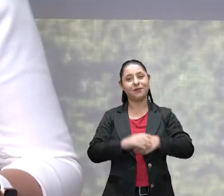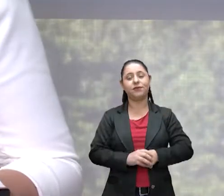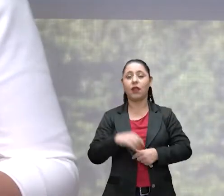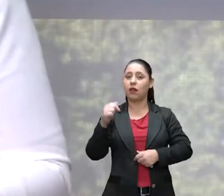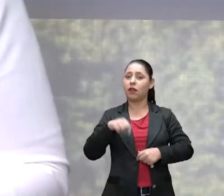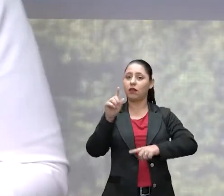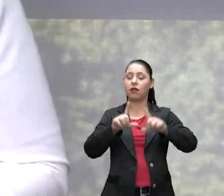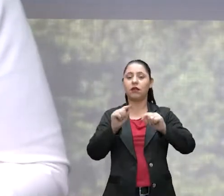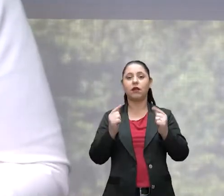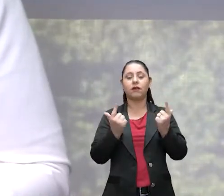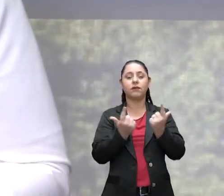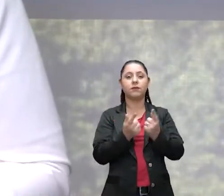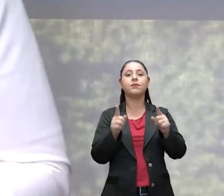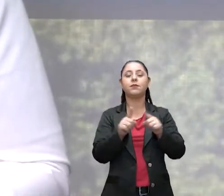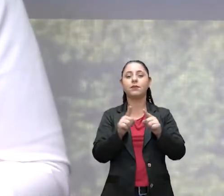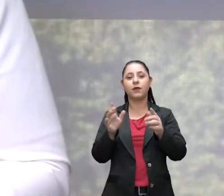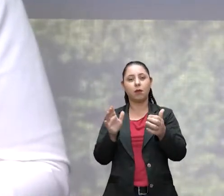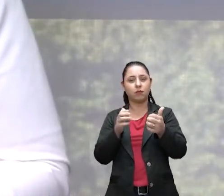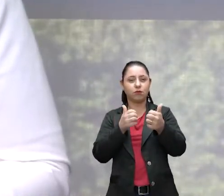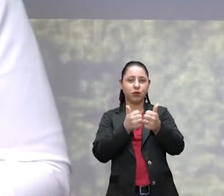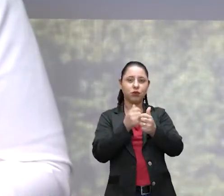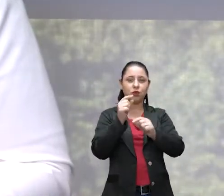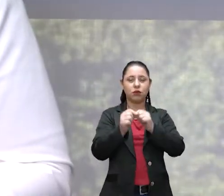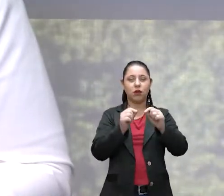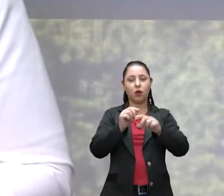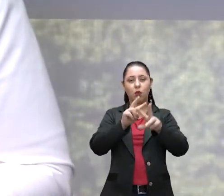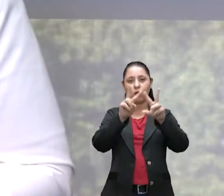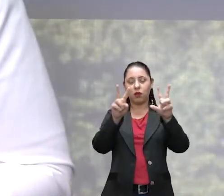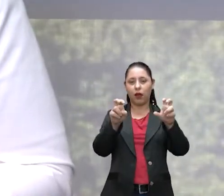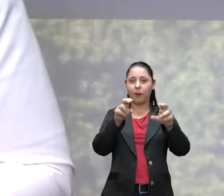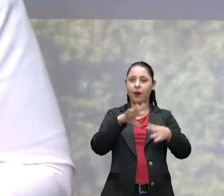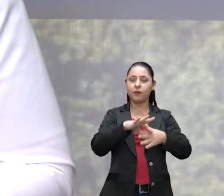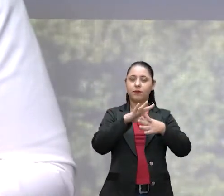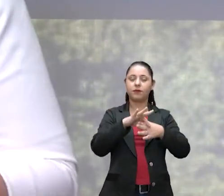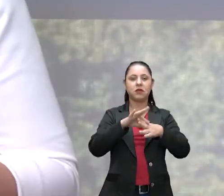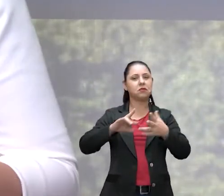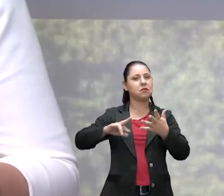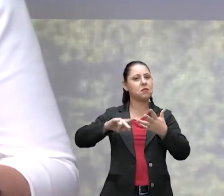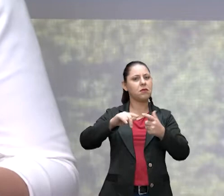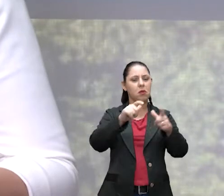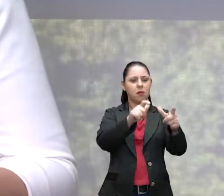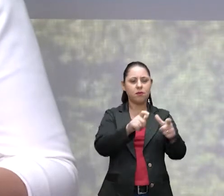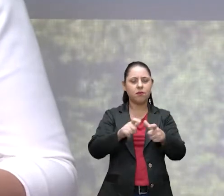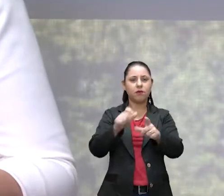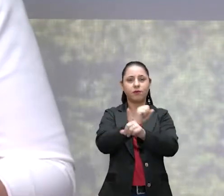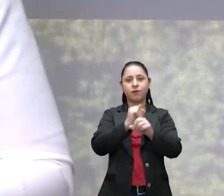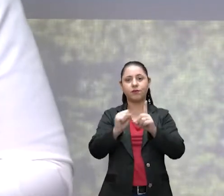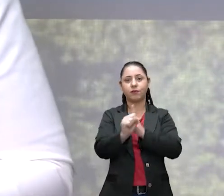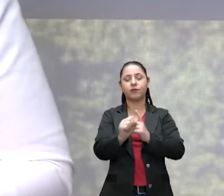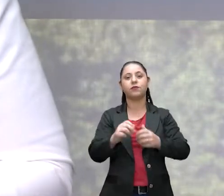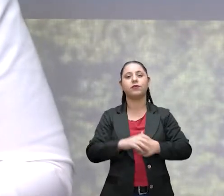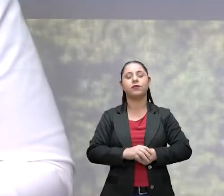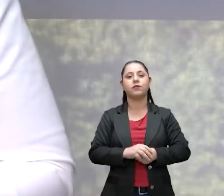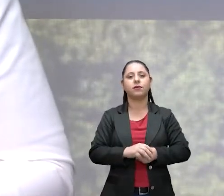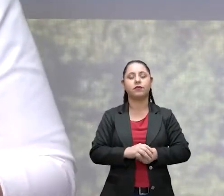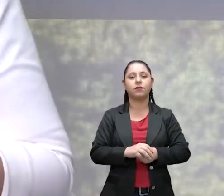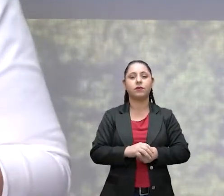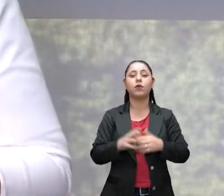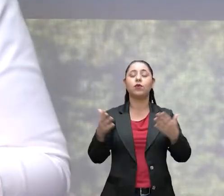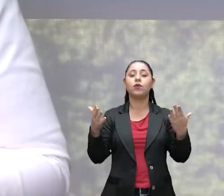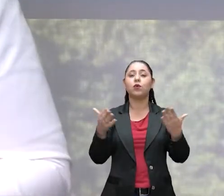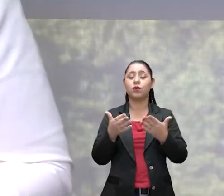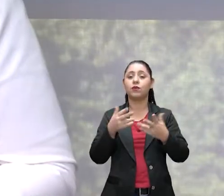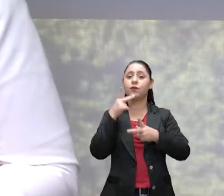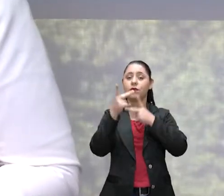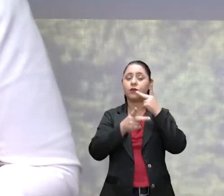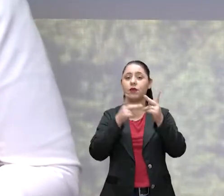Olá! Aqui na TV Assembleia você também acompanha os principais assuntos que abrangem os mais diversos setores da nossa sociedade.